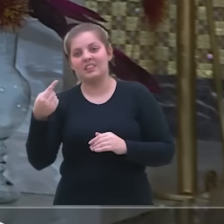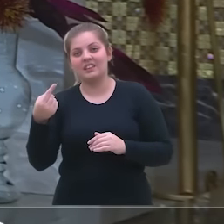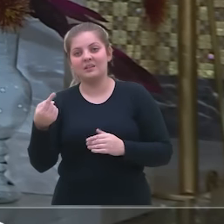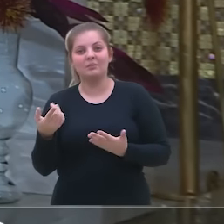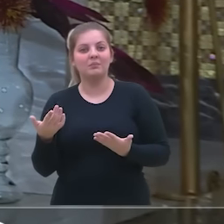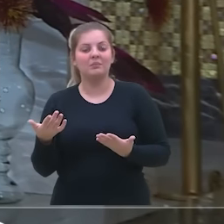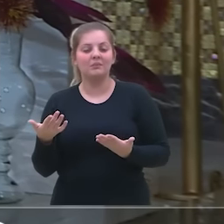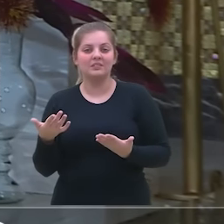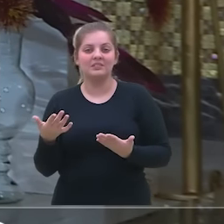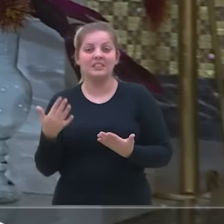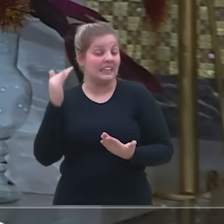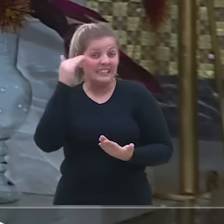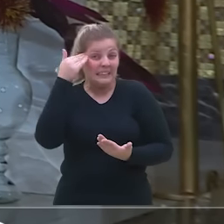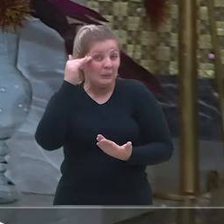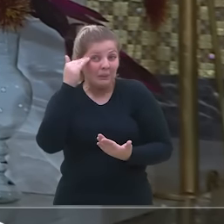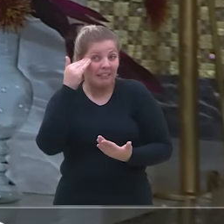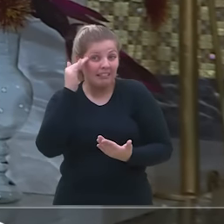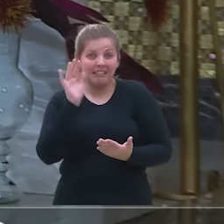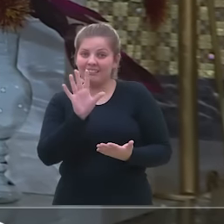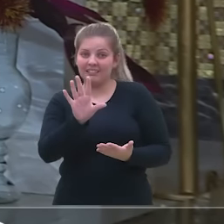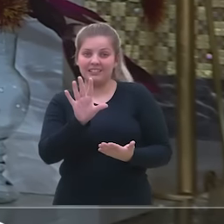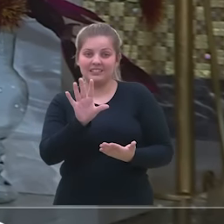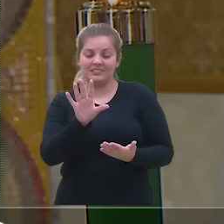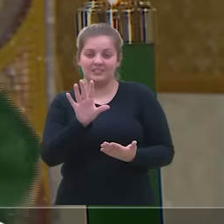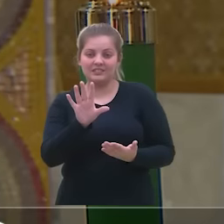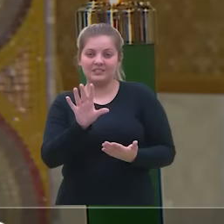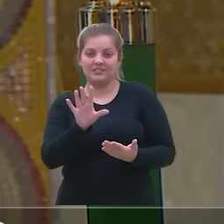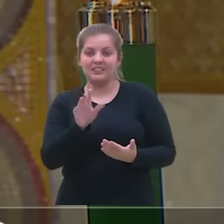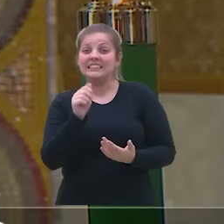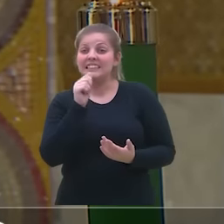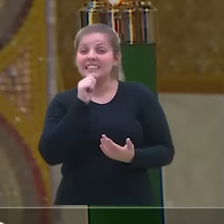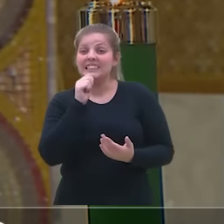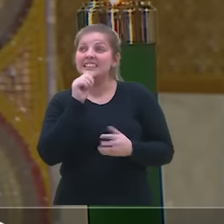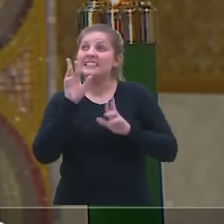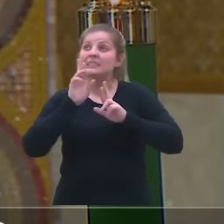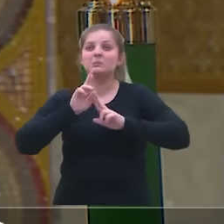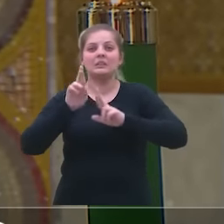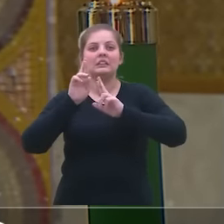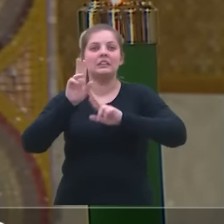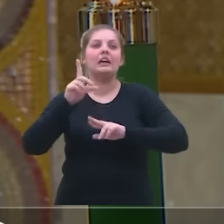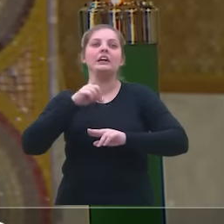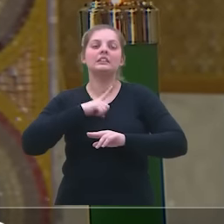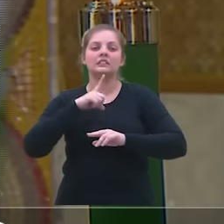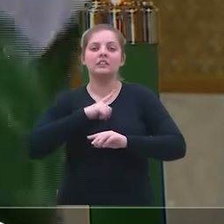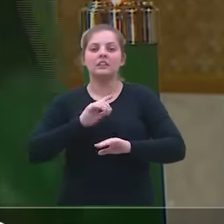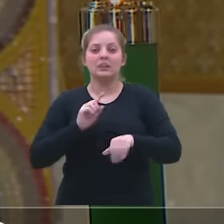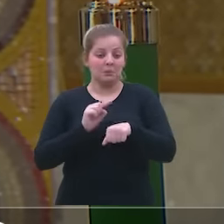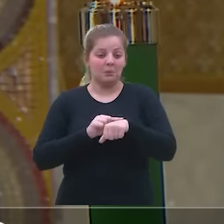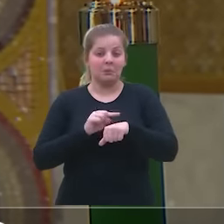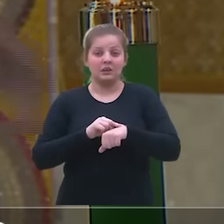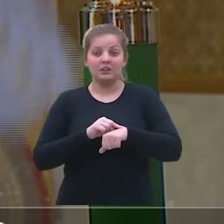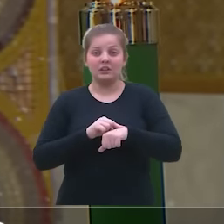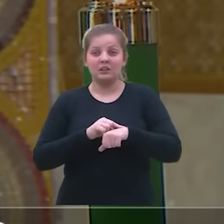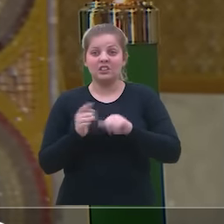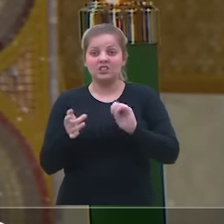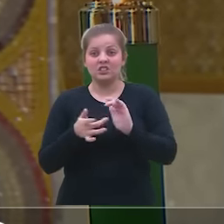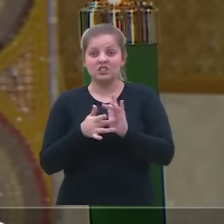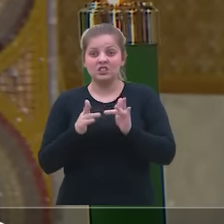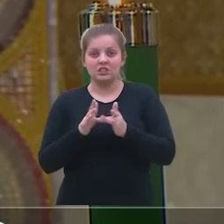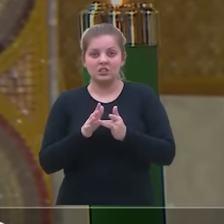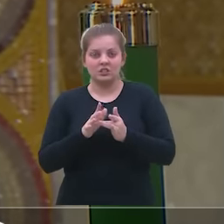eles não entendem esse processo eles ainda esperam que a qualquer momento Jesus daria uma